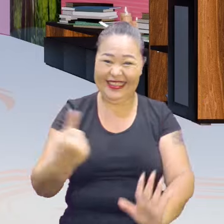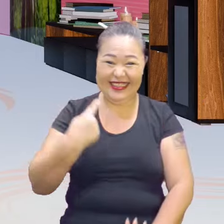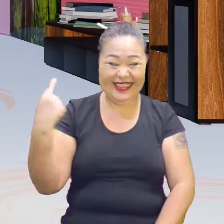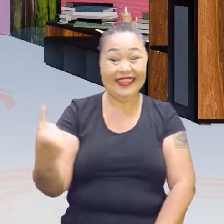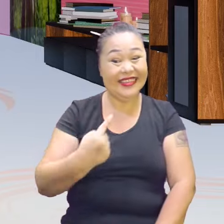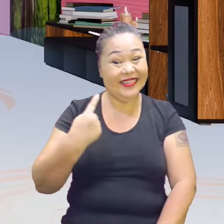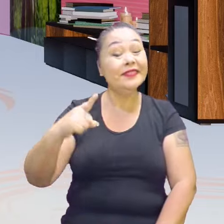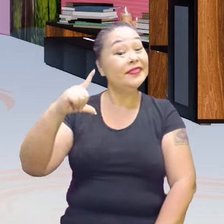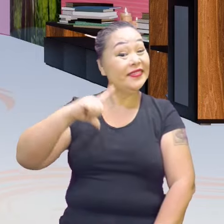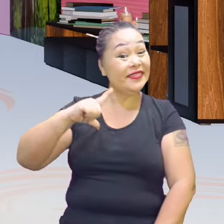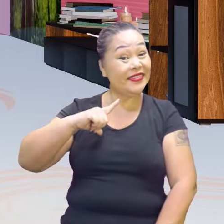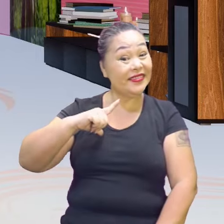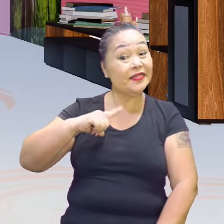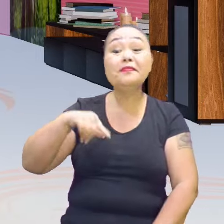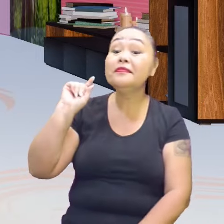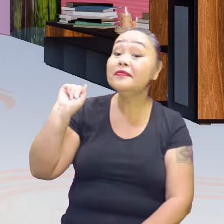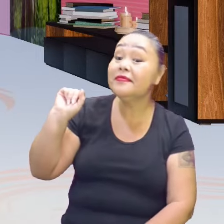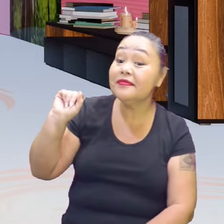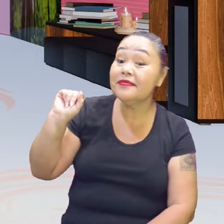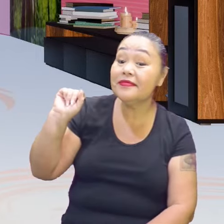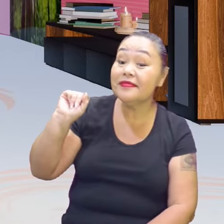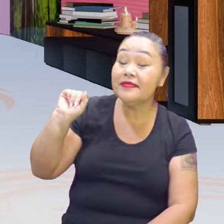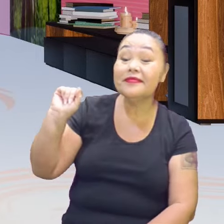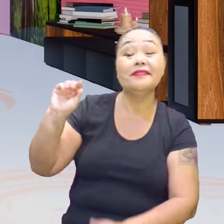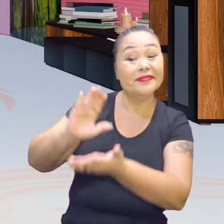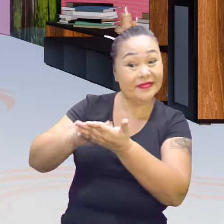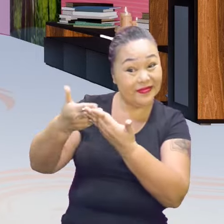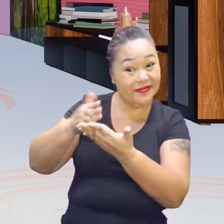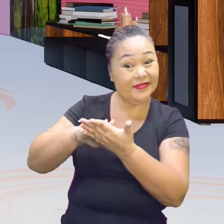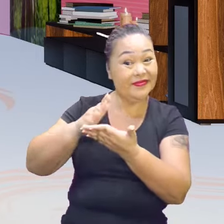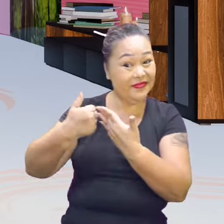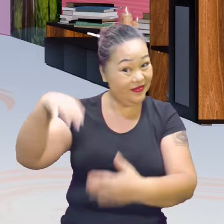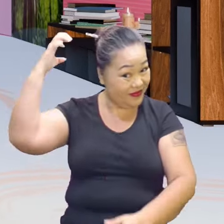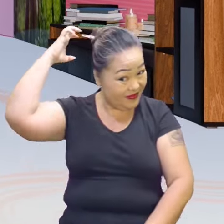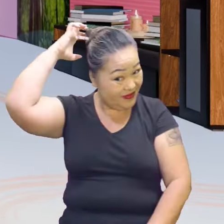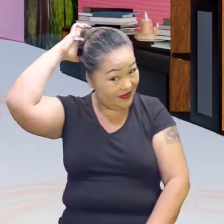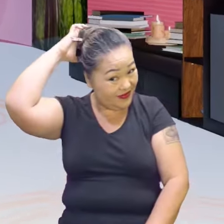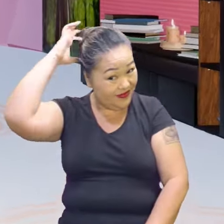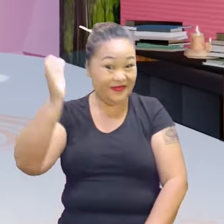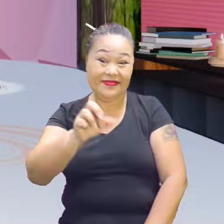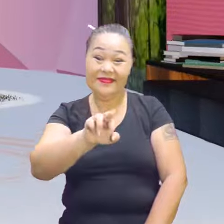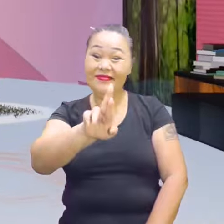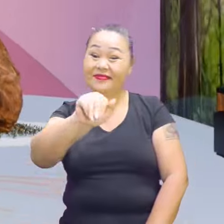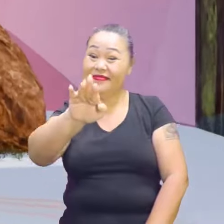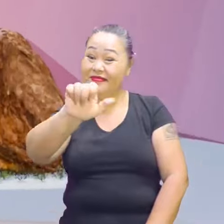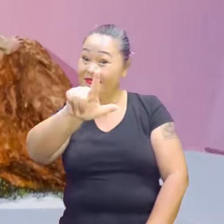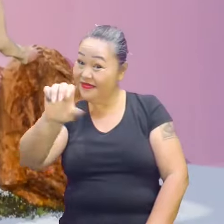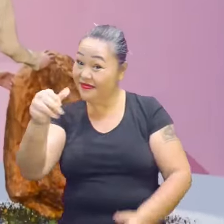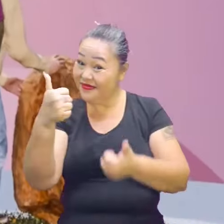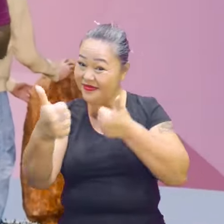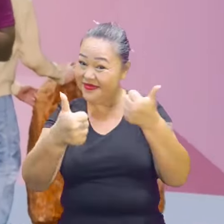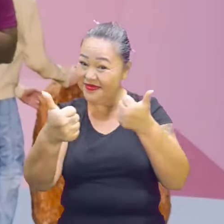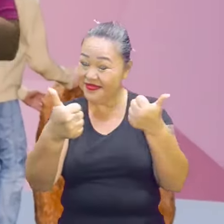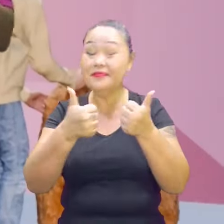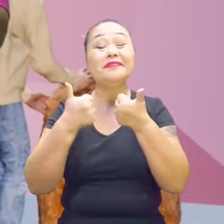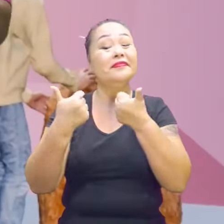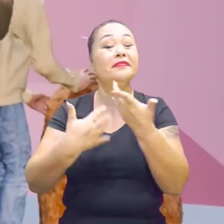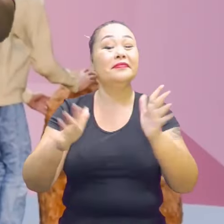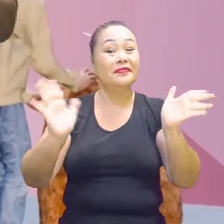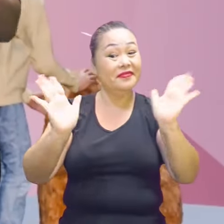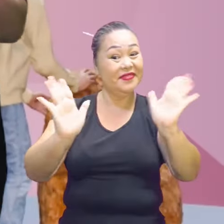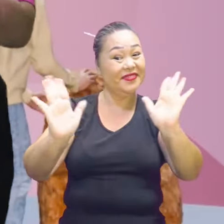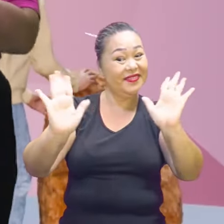quem está, Márcia? Quem será? Olha, nossa intérprete Aldelina Rabelo,